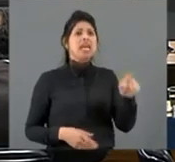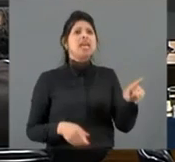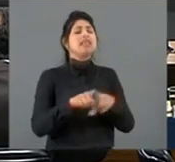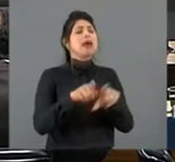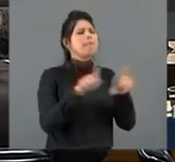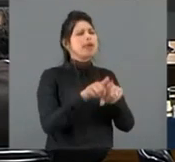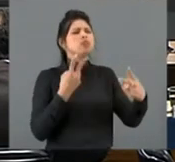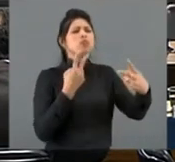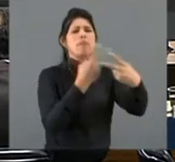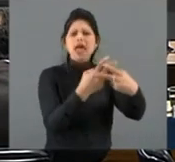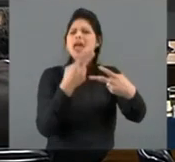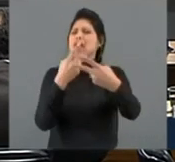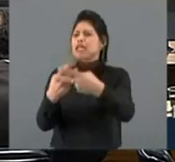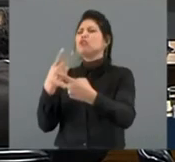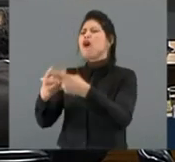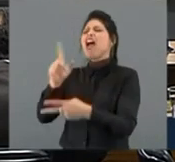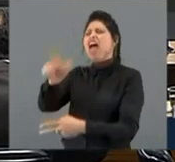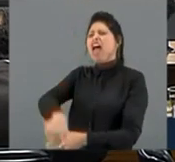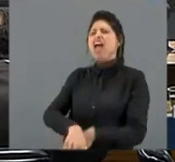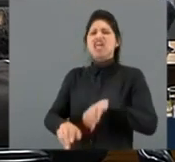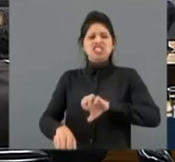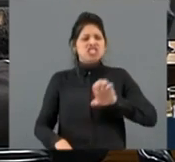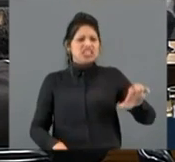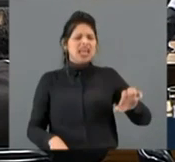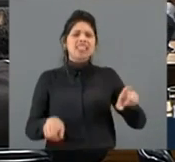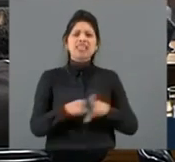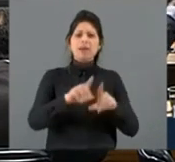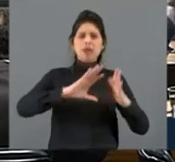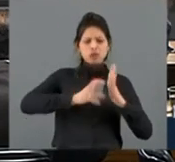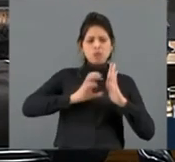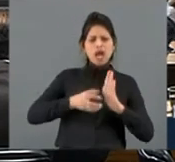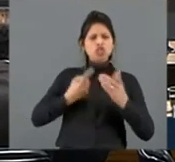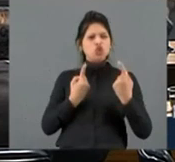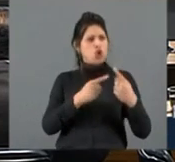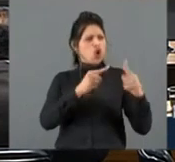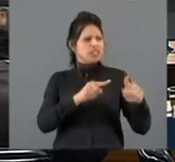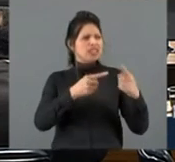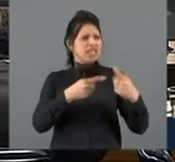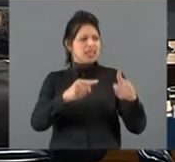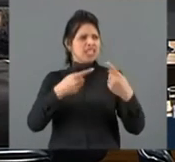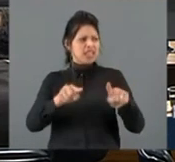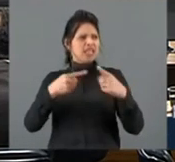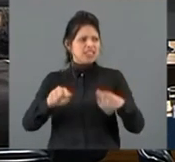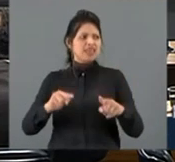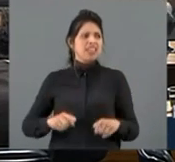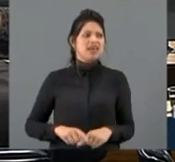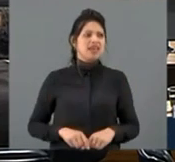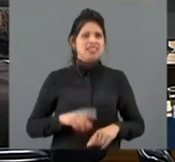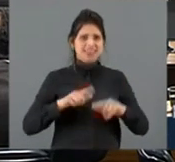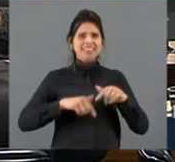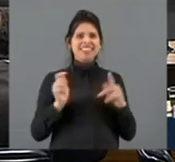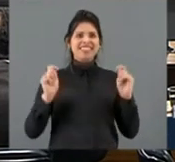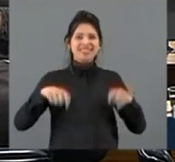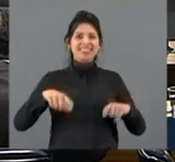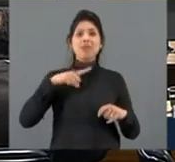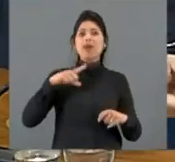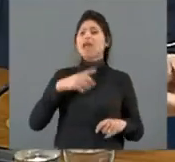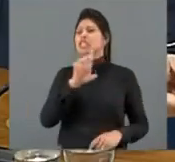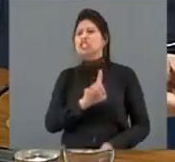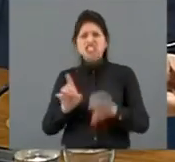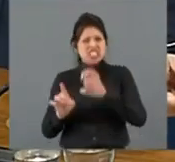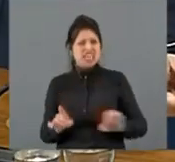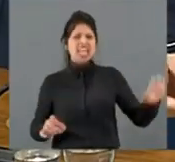presos fossem de esquerda, se os partidos aqui perseguidos como o Novo está sendo, fossem de esquerda,